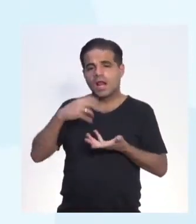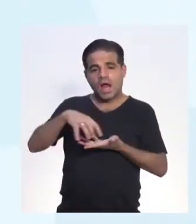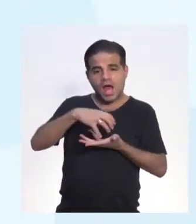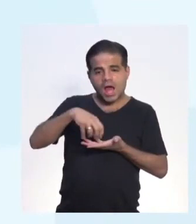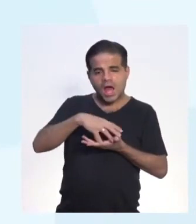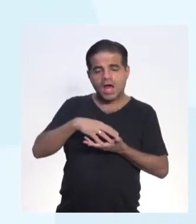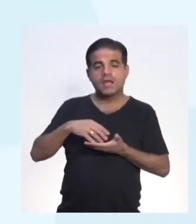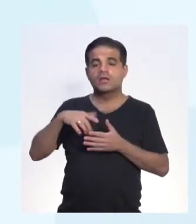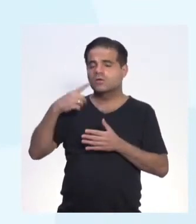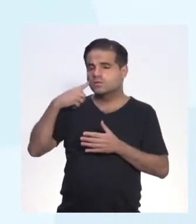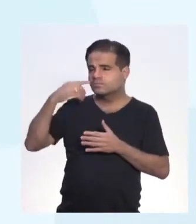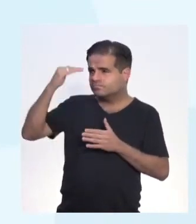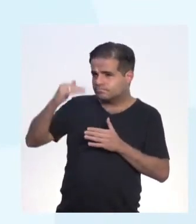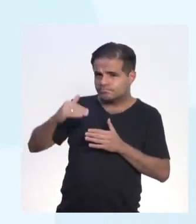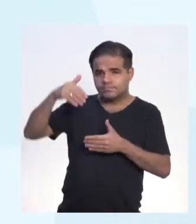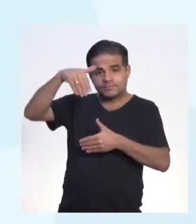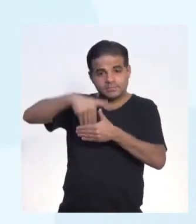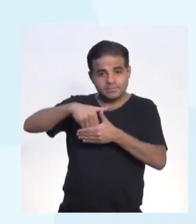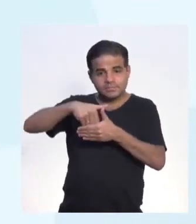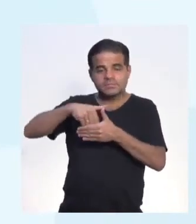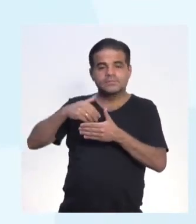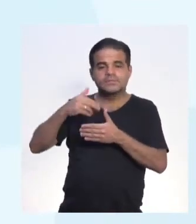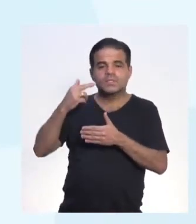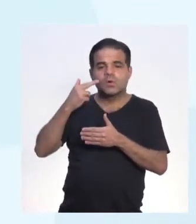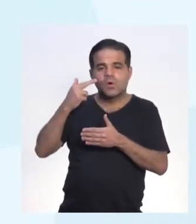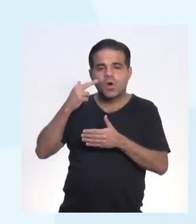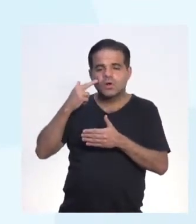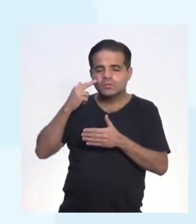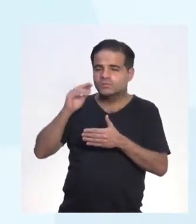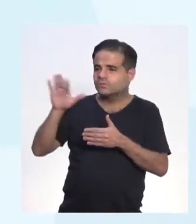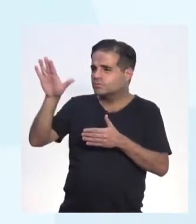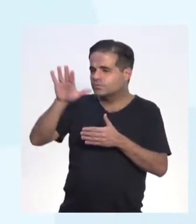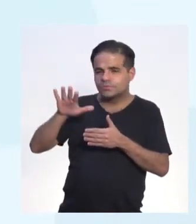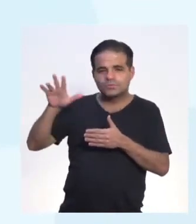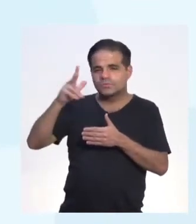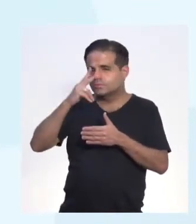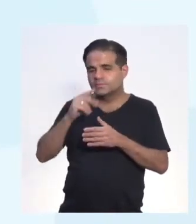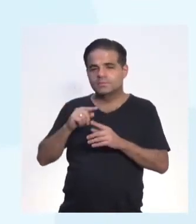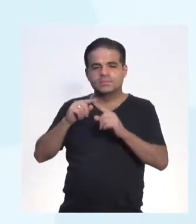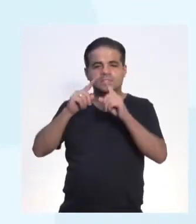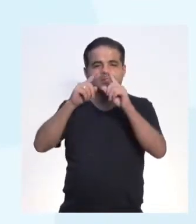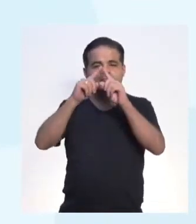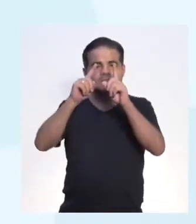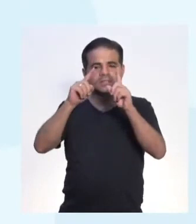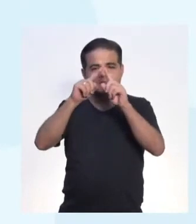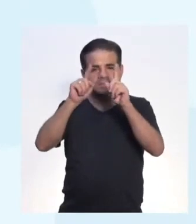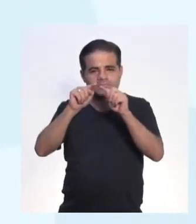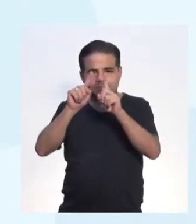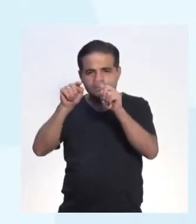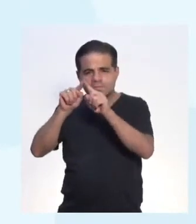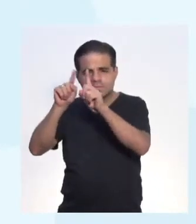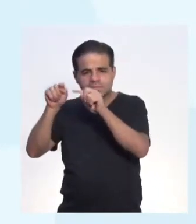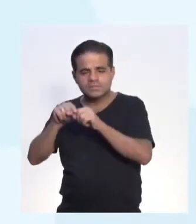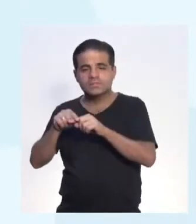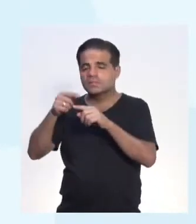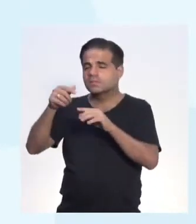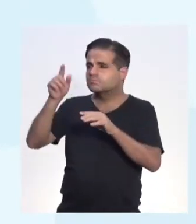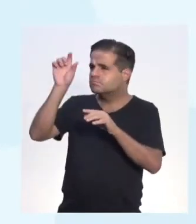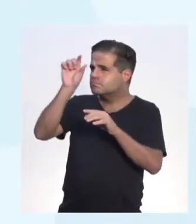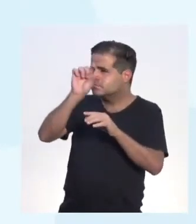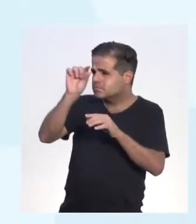a gente está medindo essa parte interna, essa parte roxa da figura, como se a gente estivesse quadriculando essa parte roxa e medindo